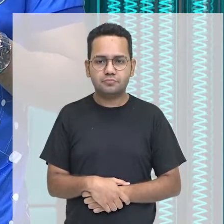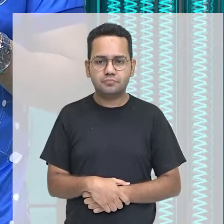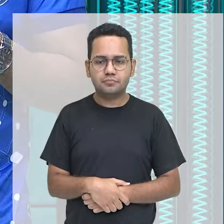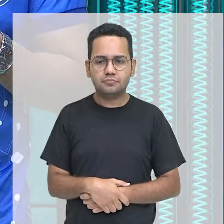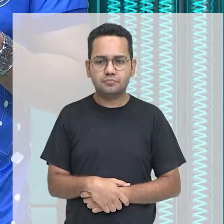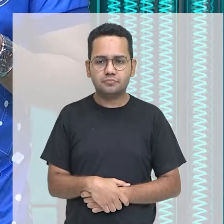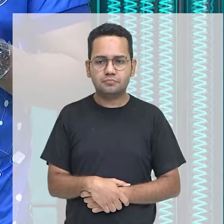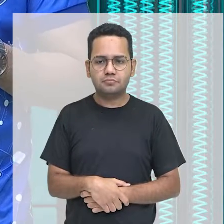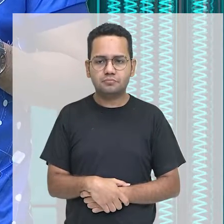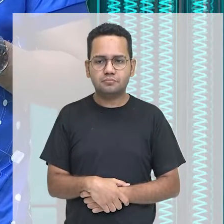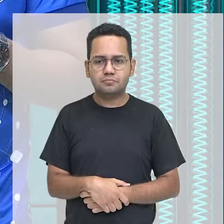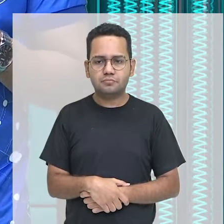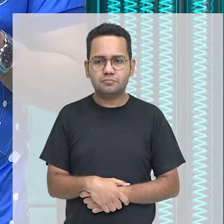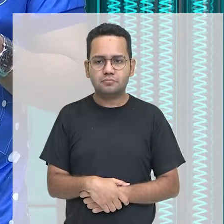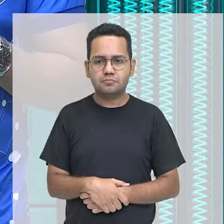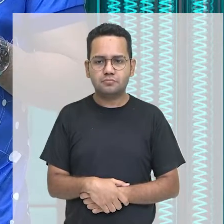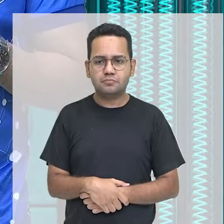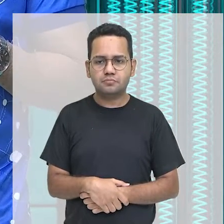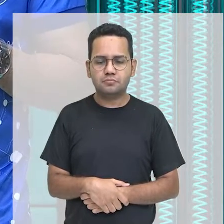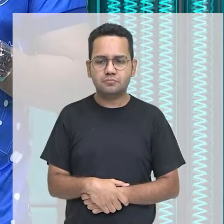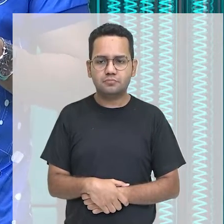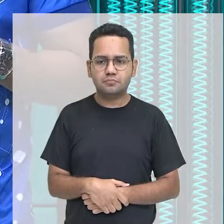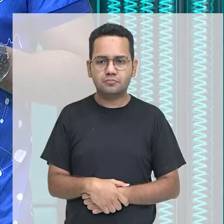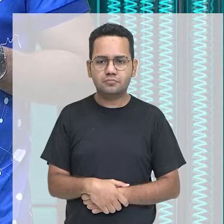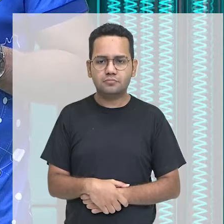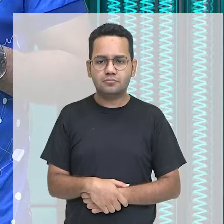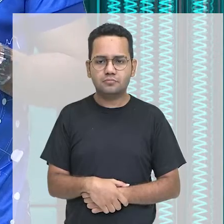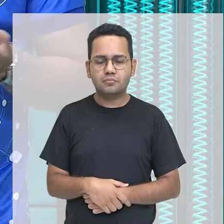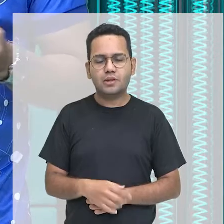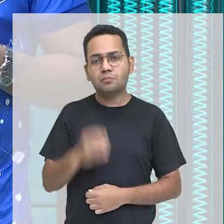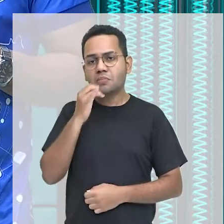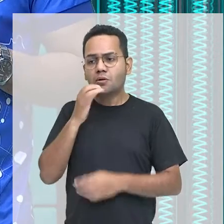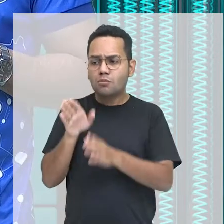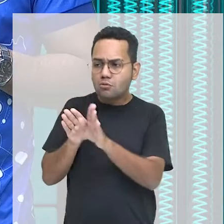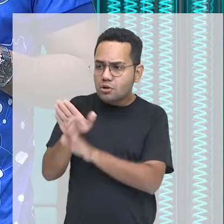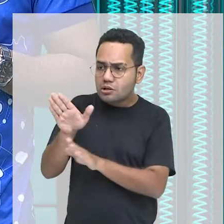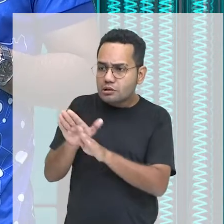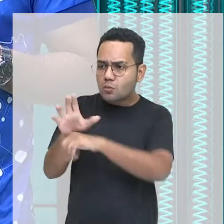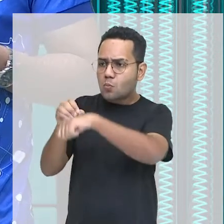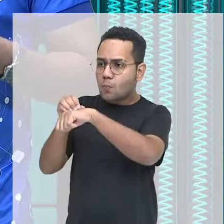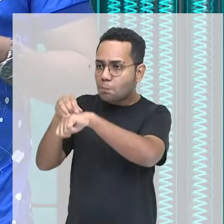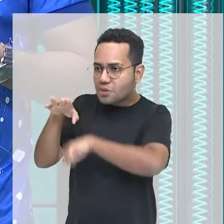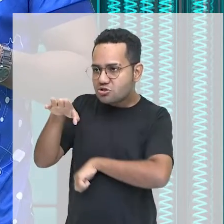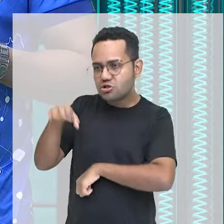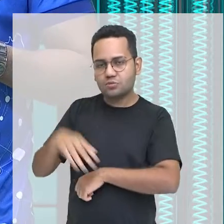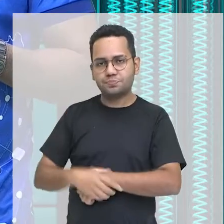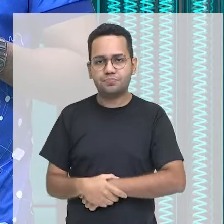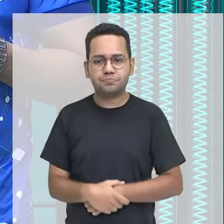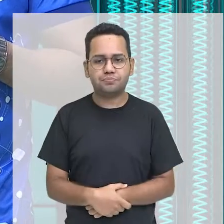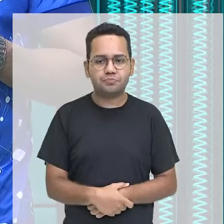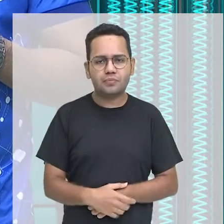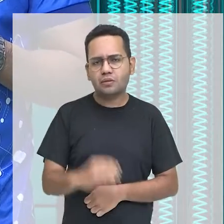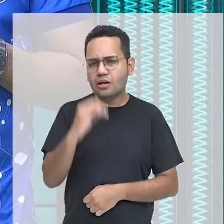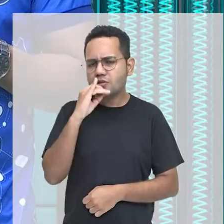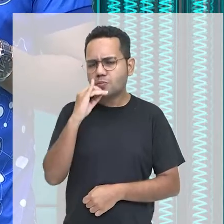dar a ideia de ia, mas no sentido de dar um conselho, uma recomendação. Por exemplo,